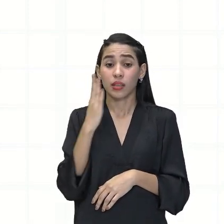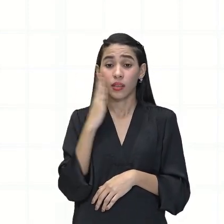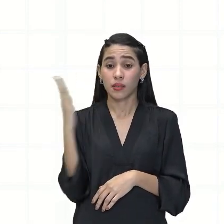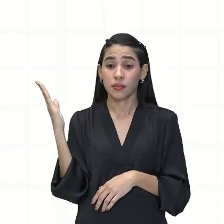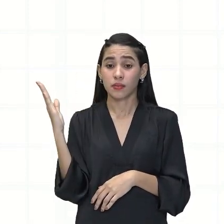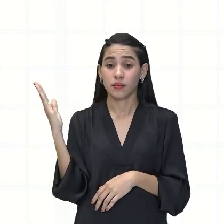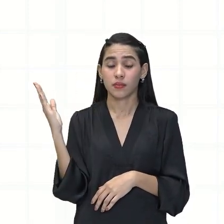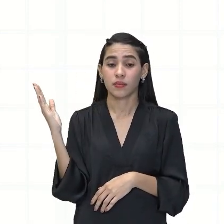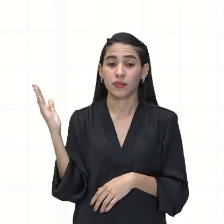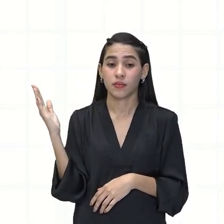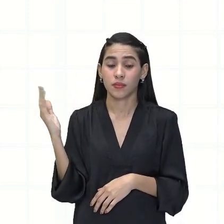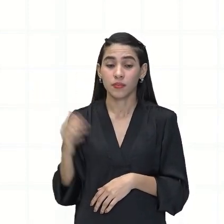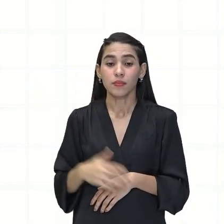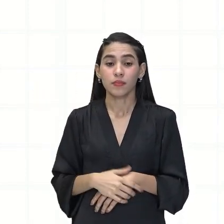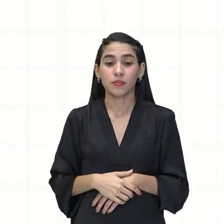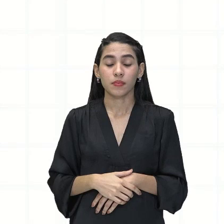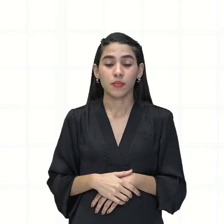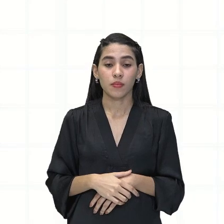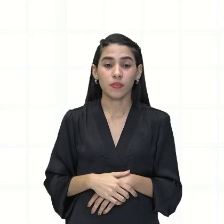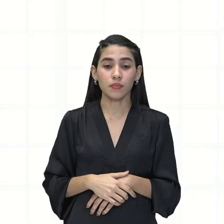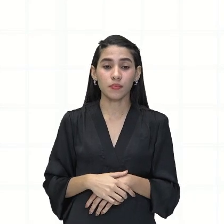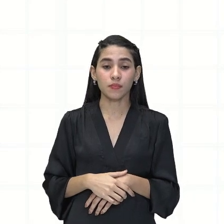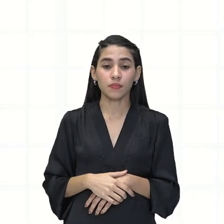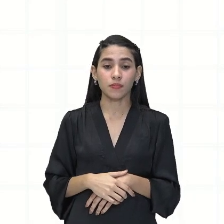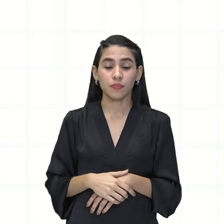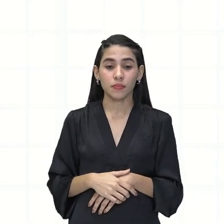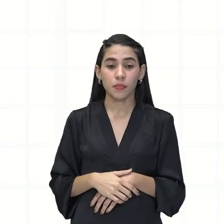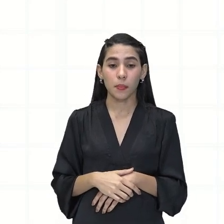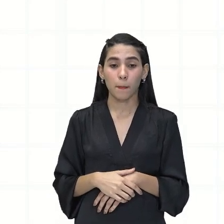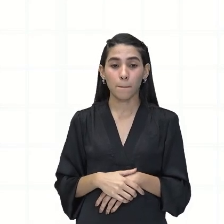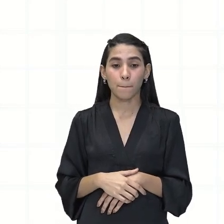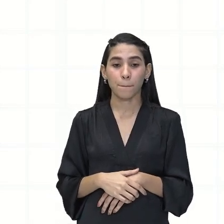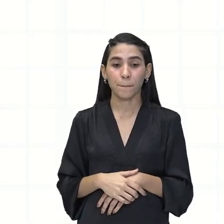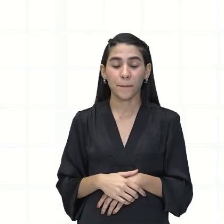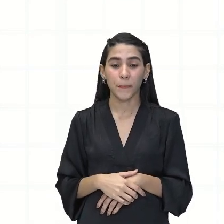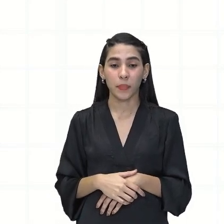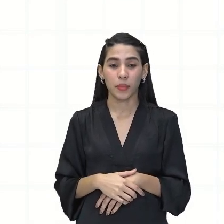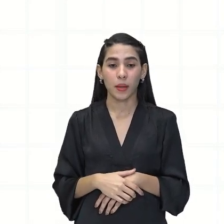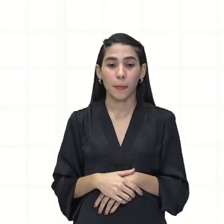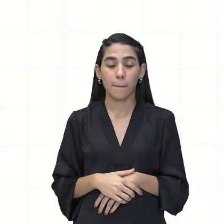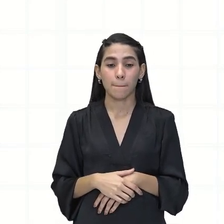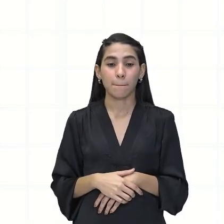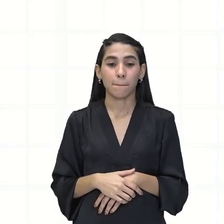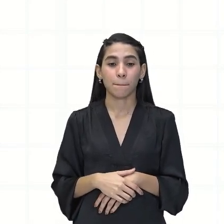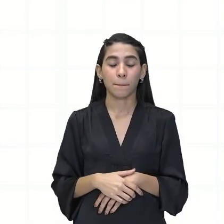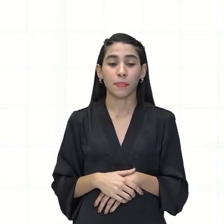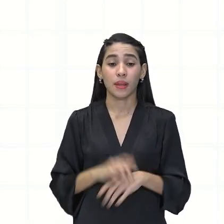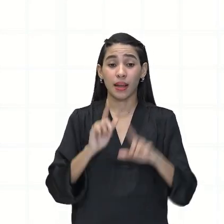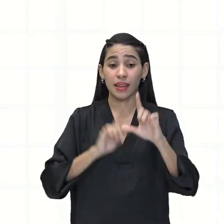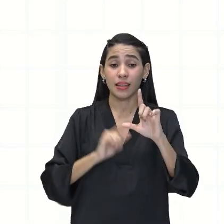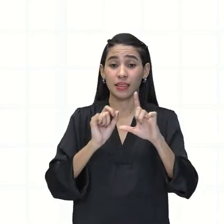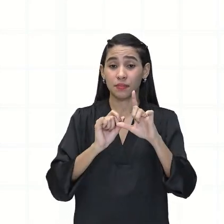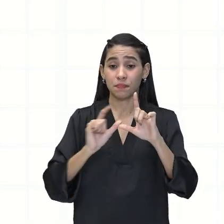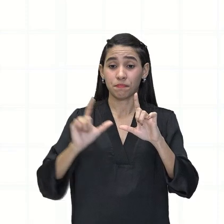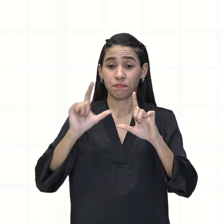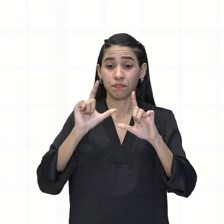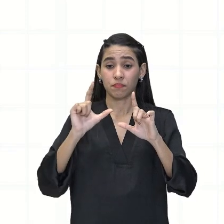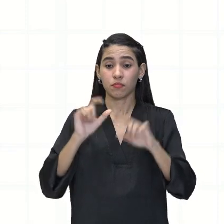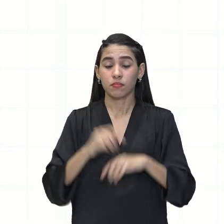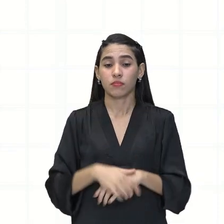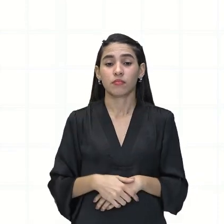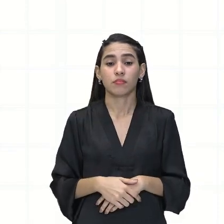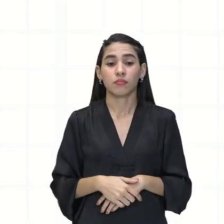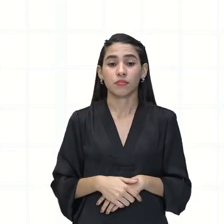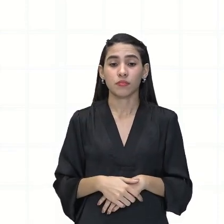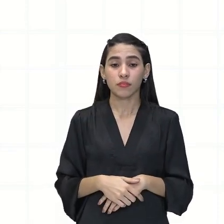Até botei com letra minúscula, né? Mas na verdade é maiúscula. Vamos botar assim maiúscula para ficar bonito. Aí botei letra maiúscula porque é início de frase, então tá certo,